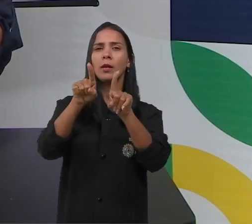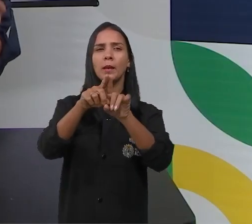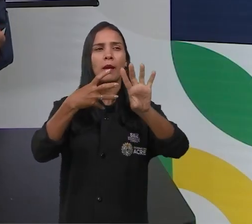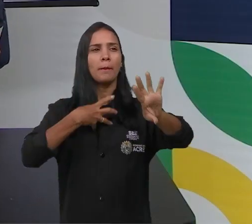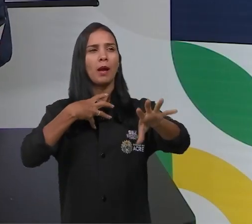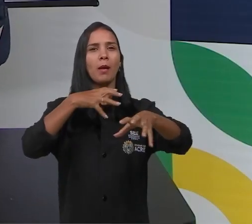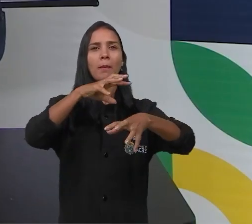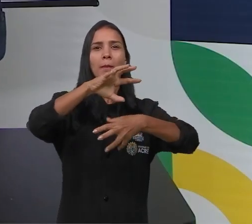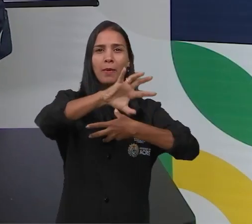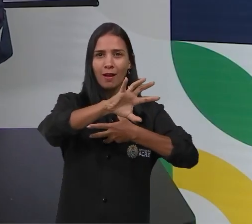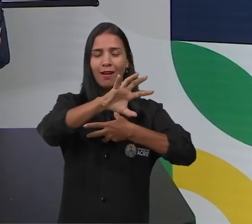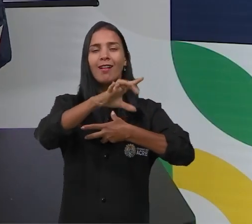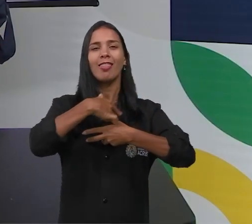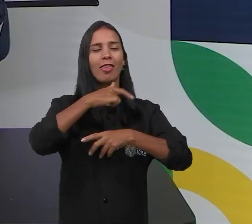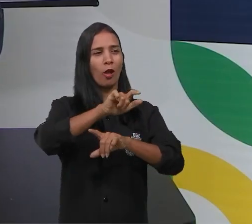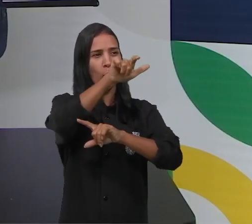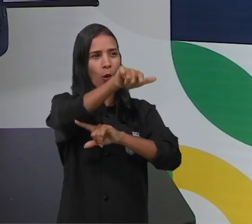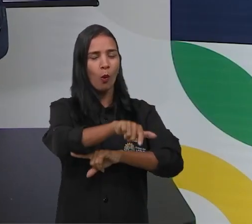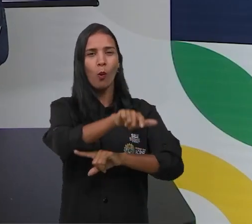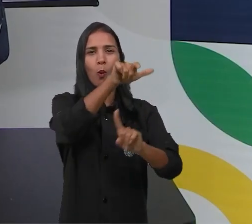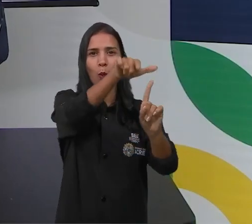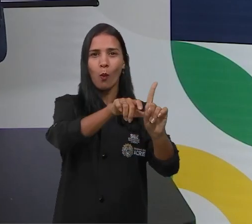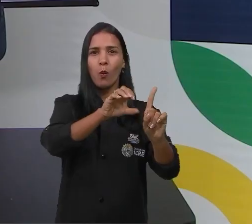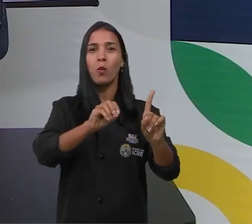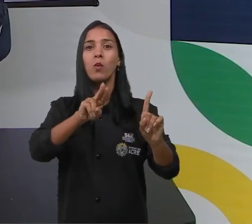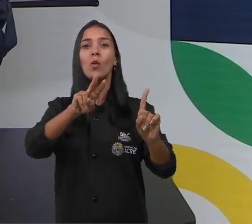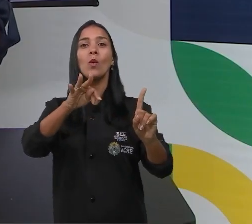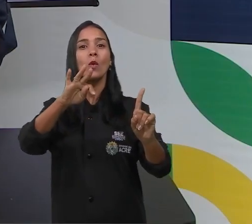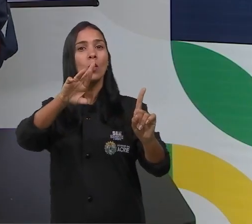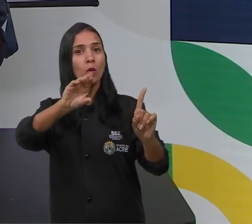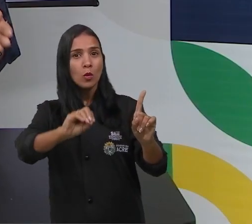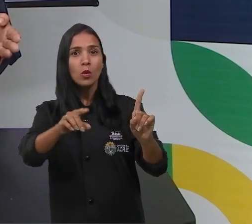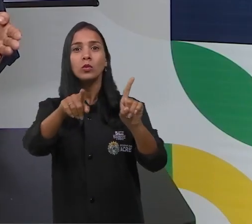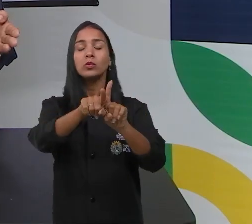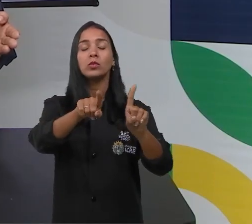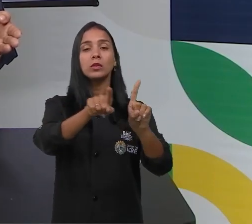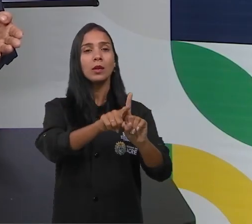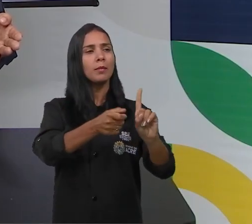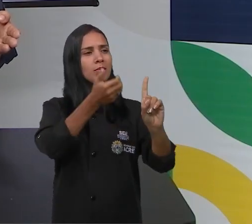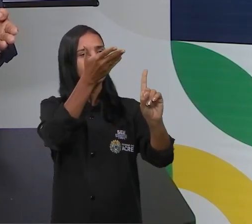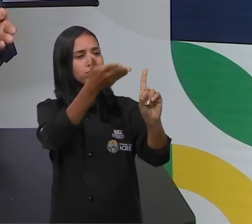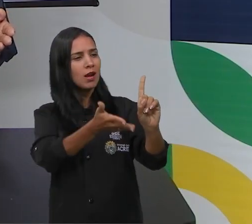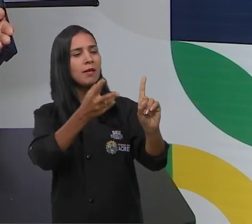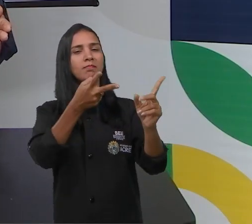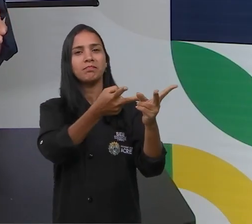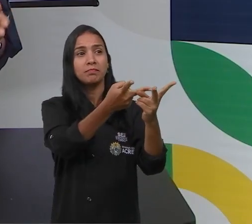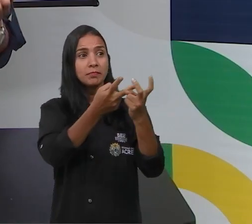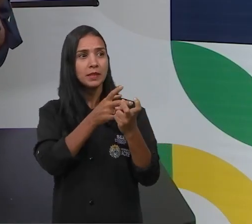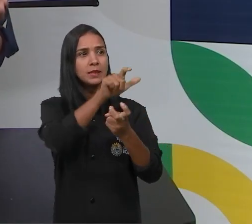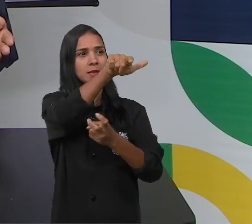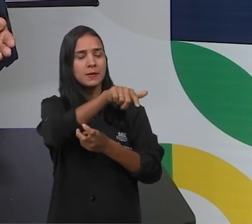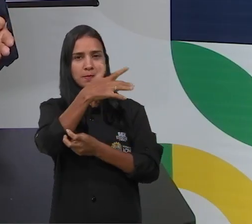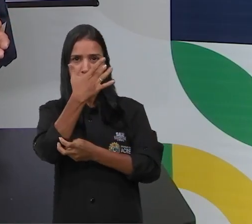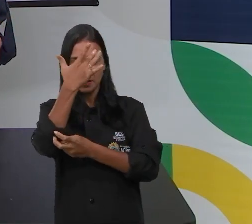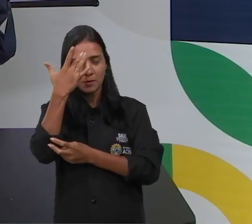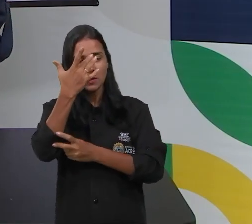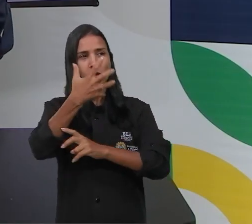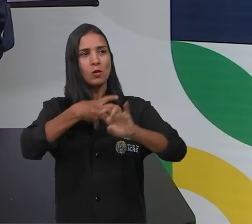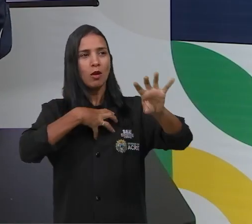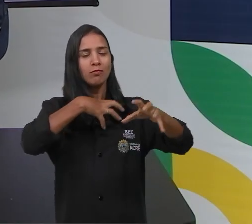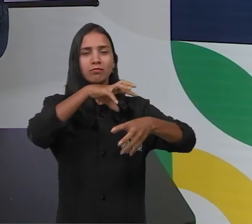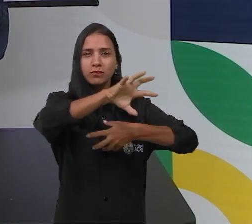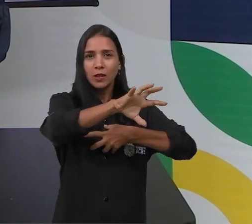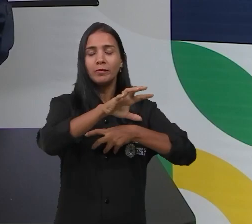de incluir o outro, de prestar atenção ao outro, de dar a vez também para o outro. Então, em suma,